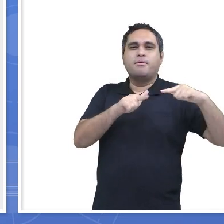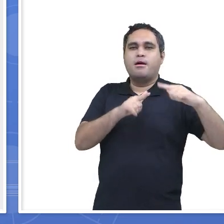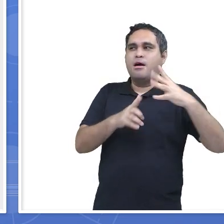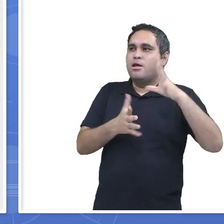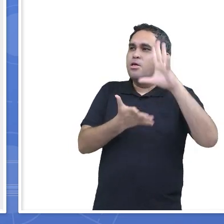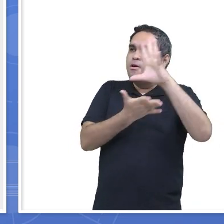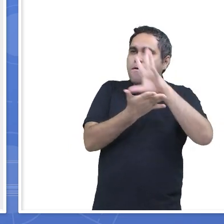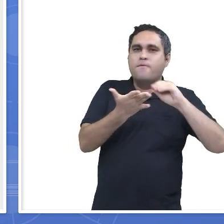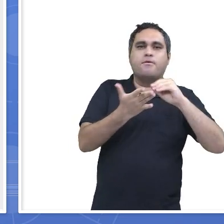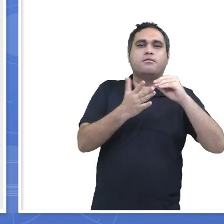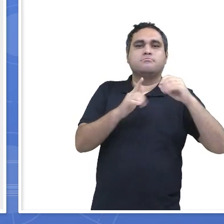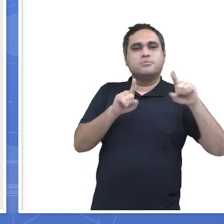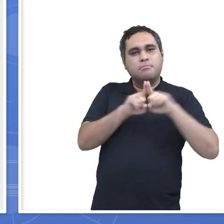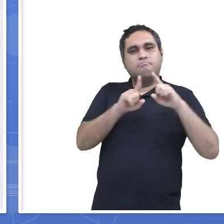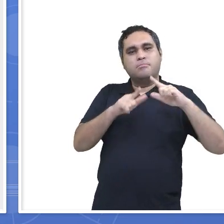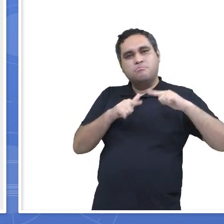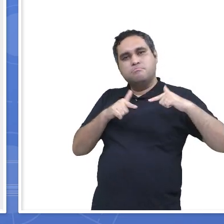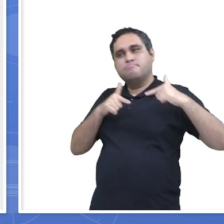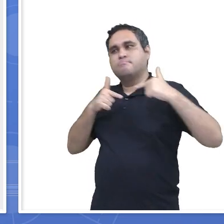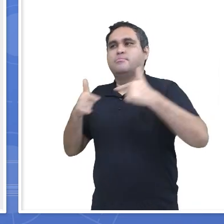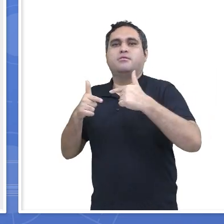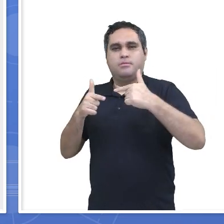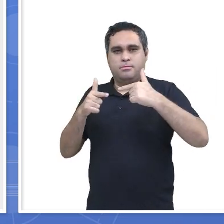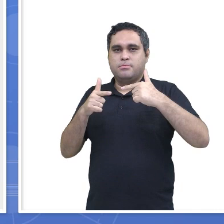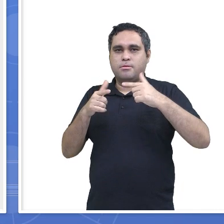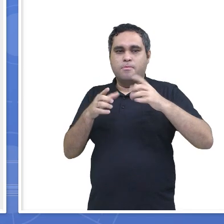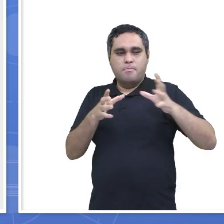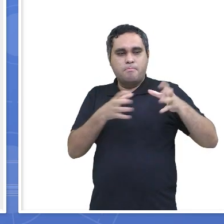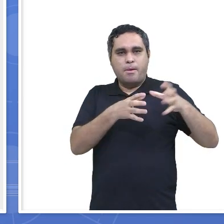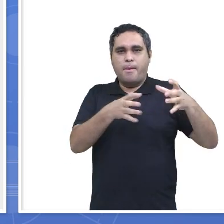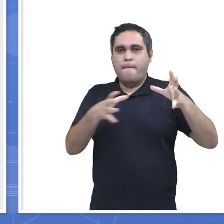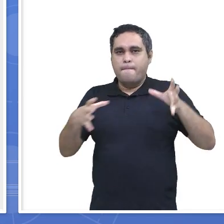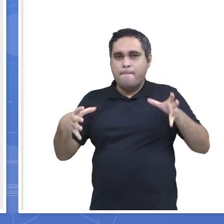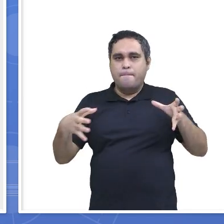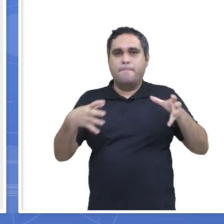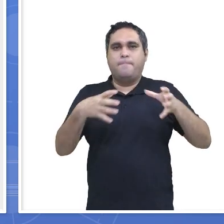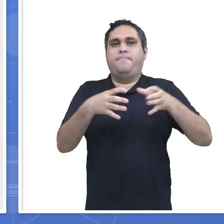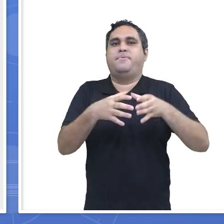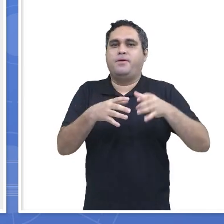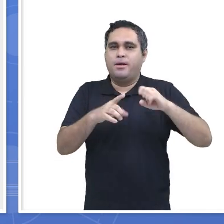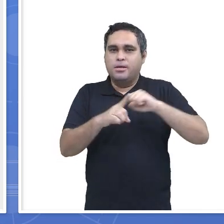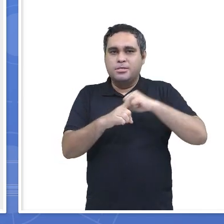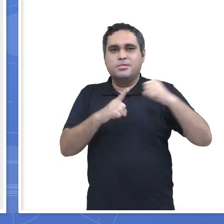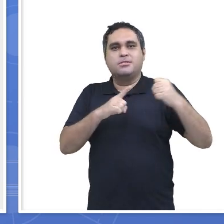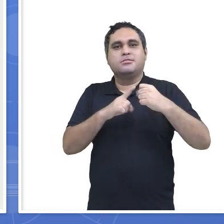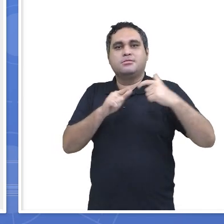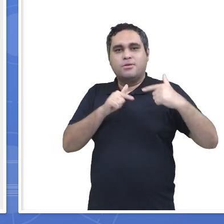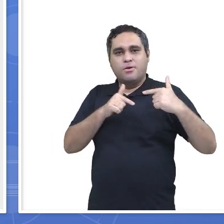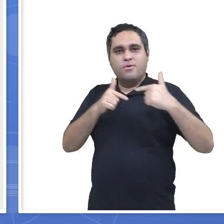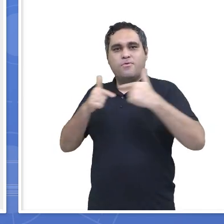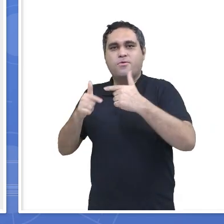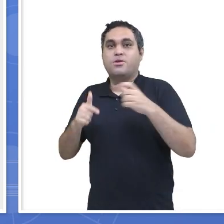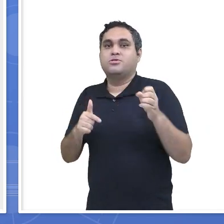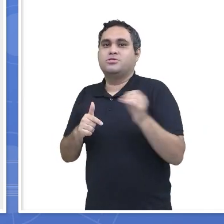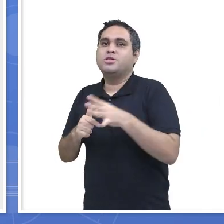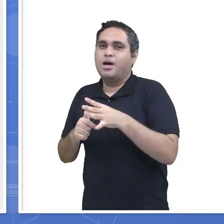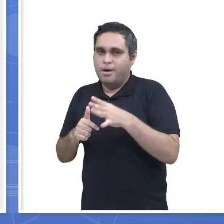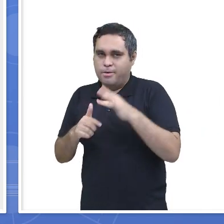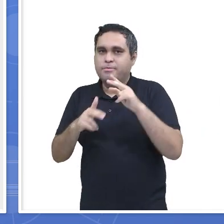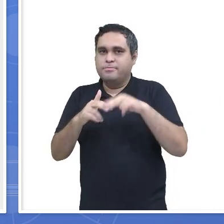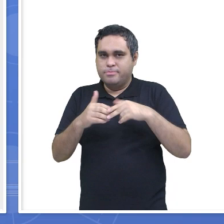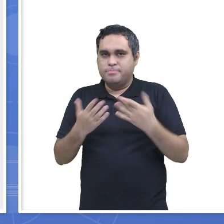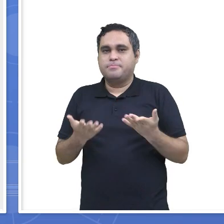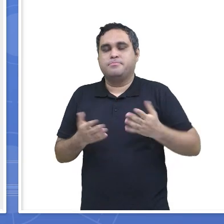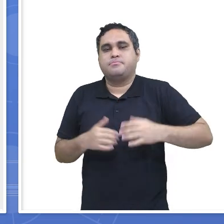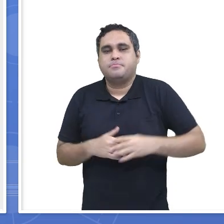que, segundo os teóricos, surge, né, os chamados novos movimentos sociais, certo? Muito